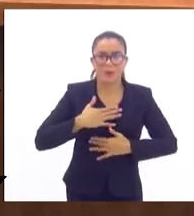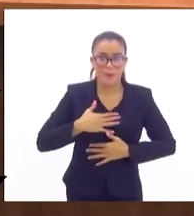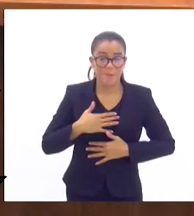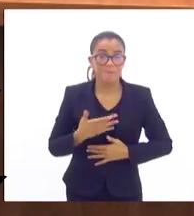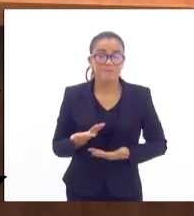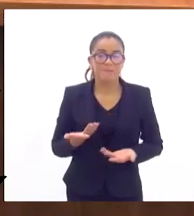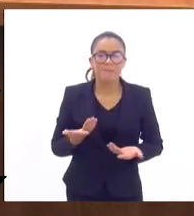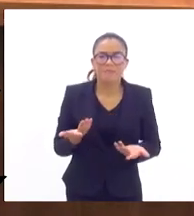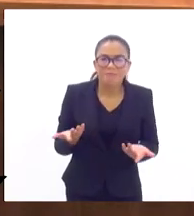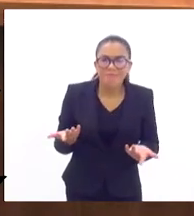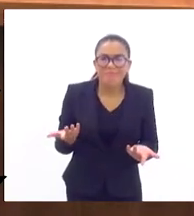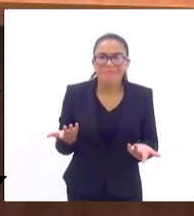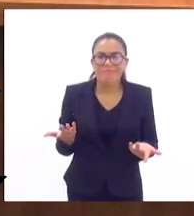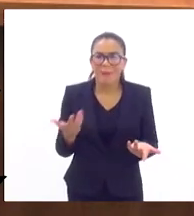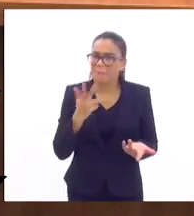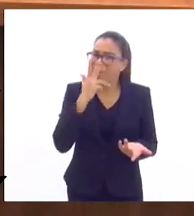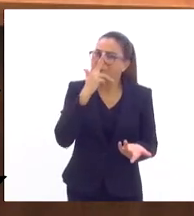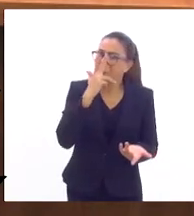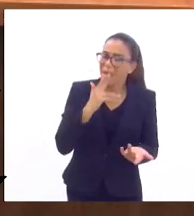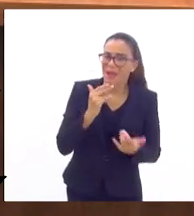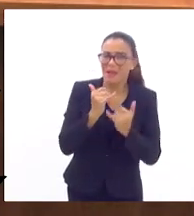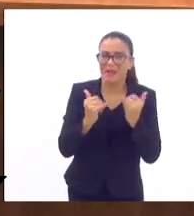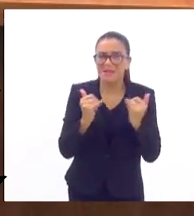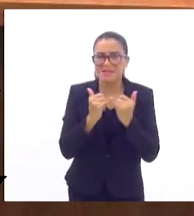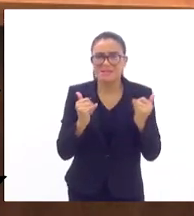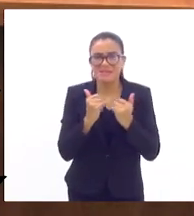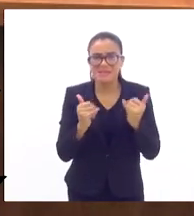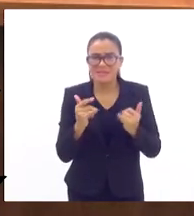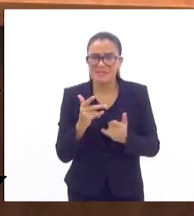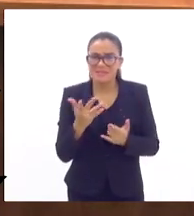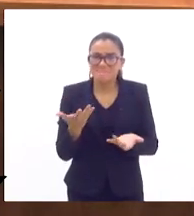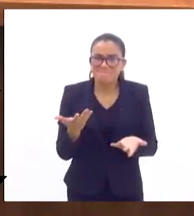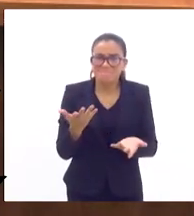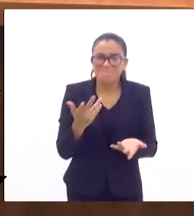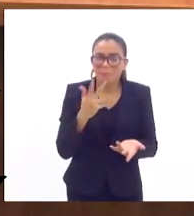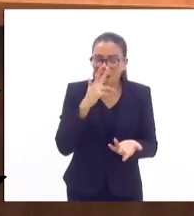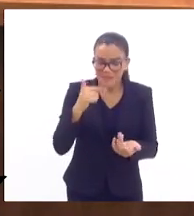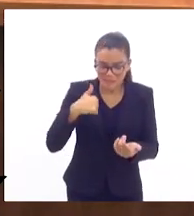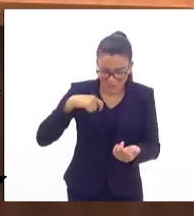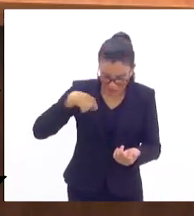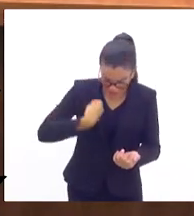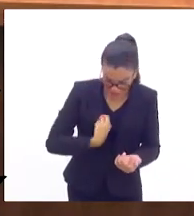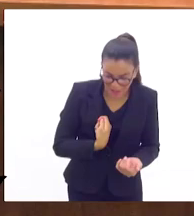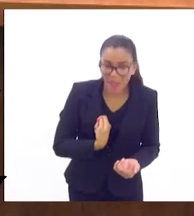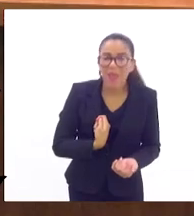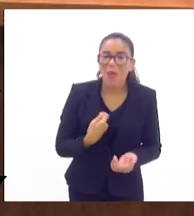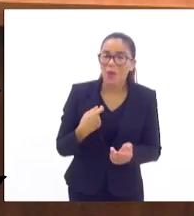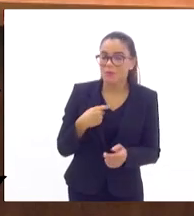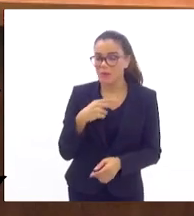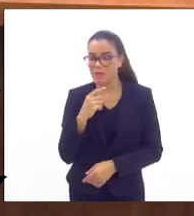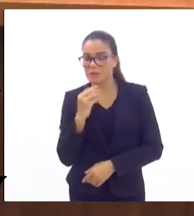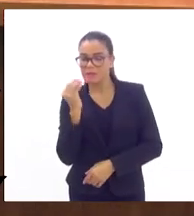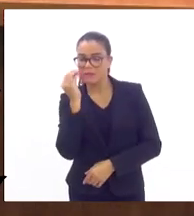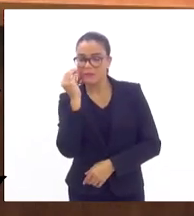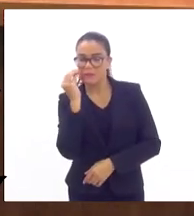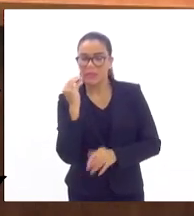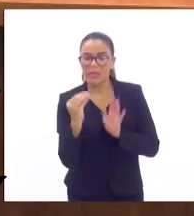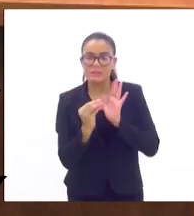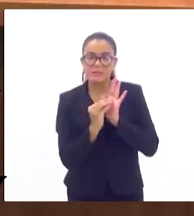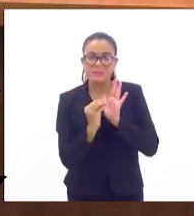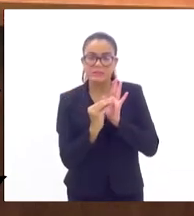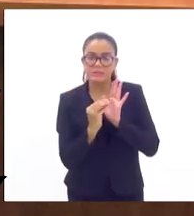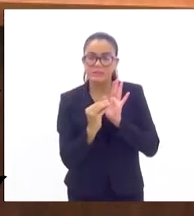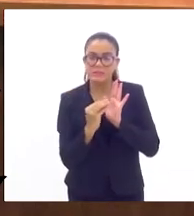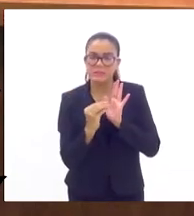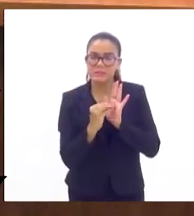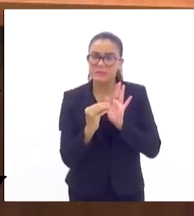dessa água, me parece que as pessoas estão sendo utilizadas como cobaia para aprender a fazer o tratamento de água. As pessoas saíam do